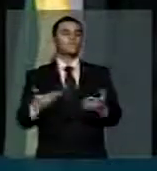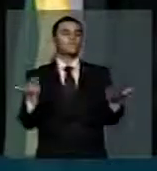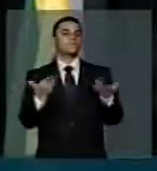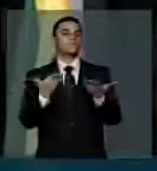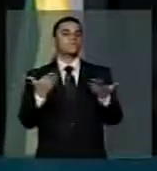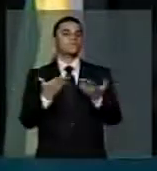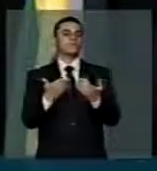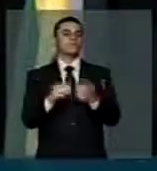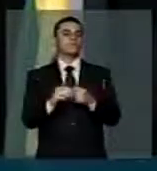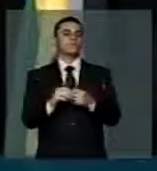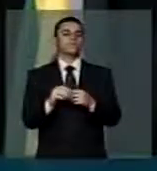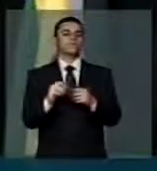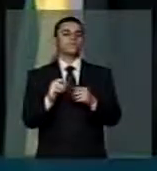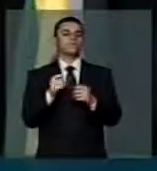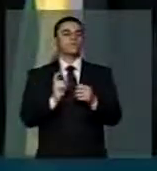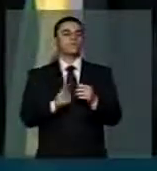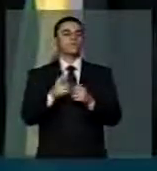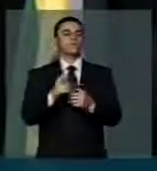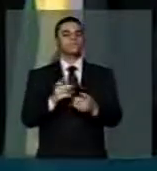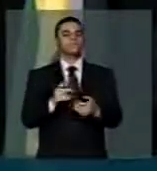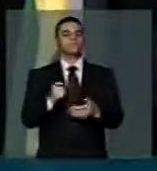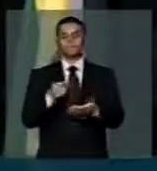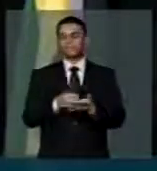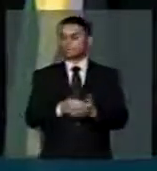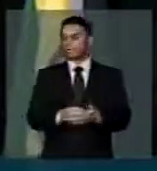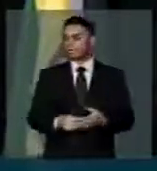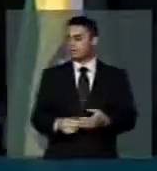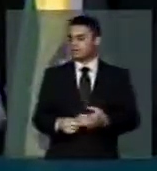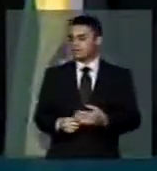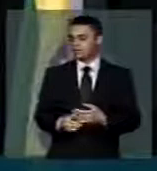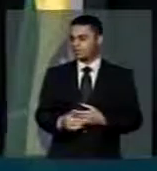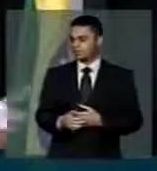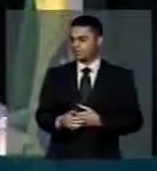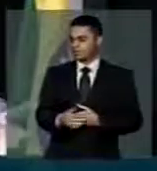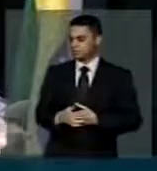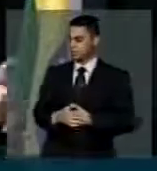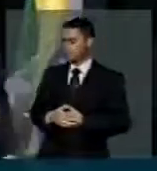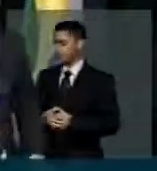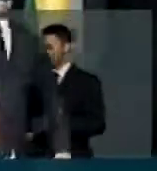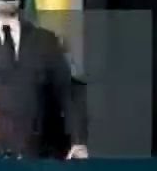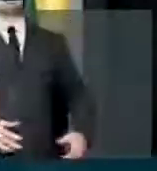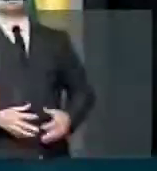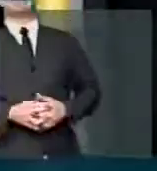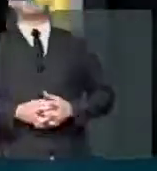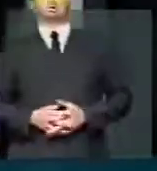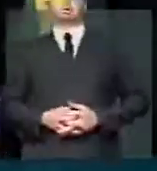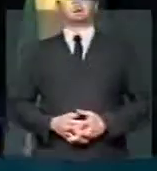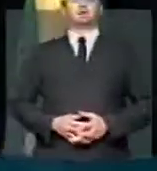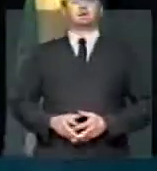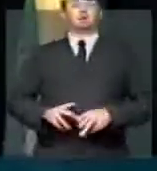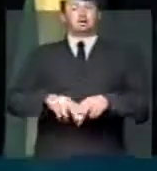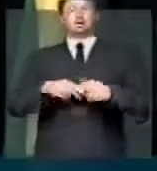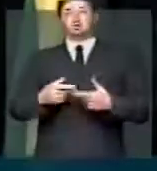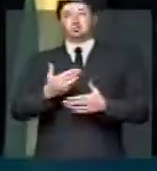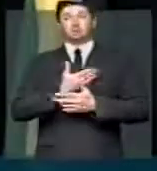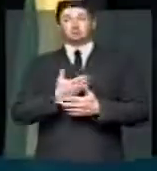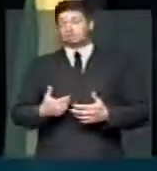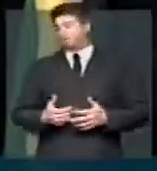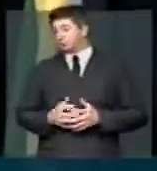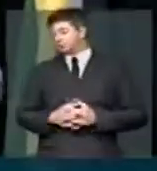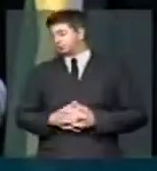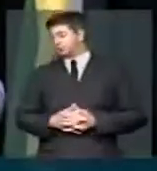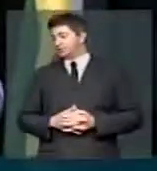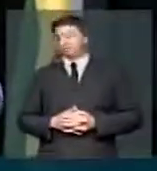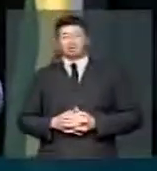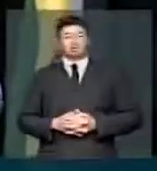aí continue financiando as grandes corporações. Por isso que é um governo que está caindo na graça dos